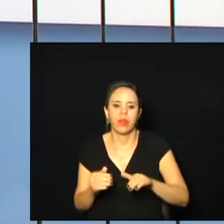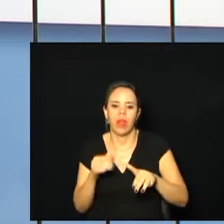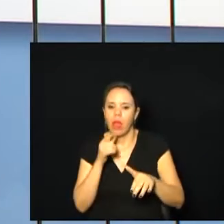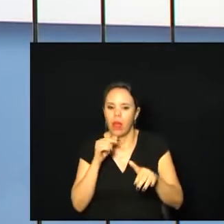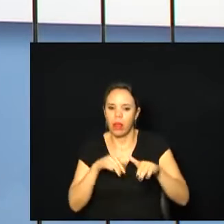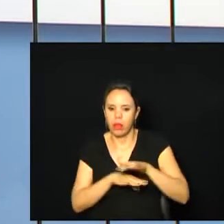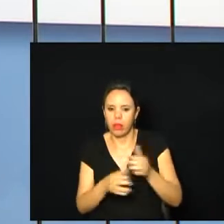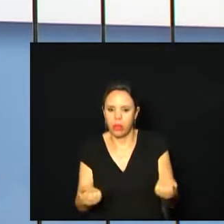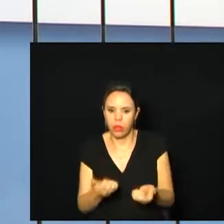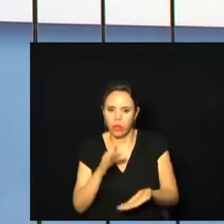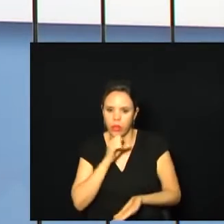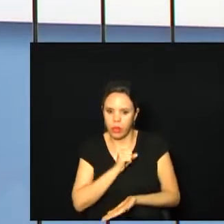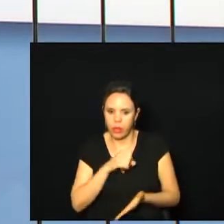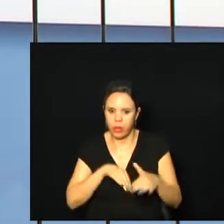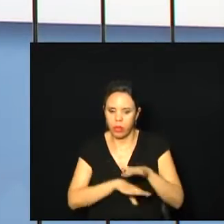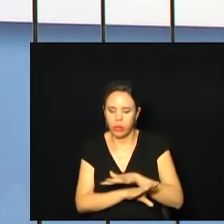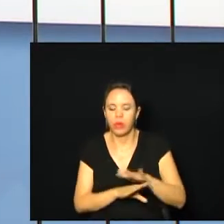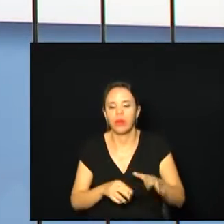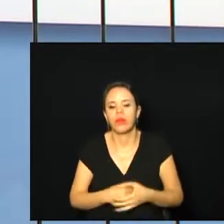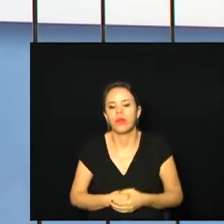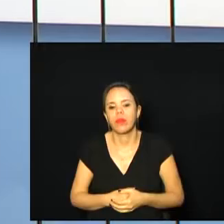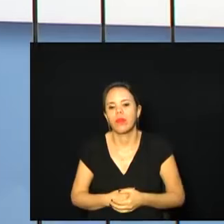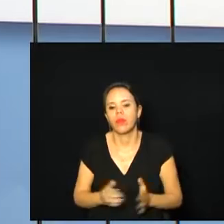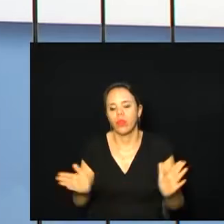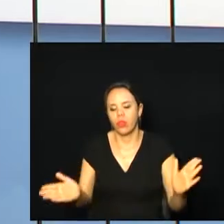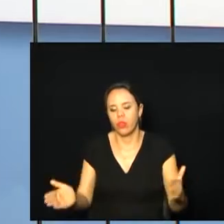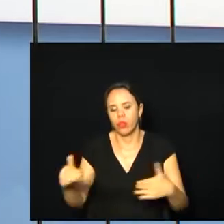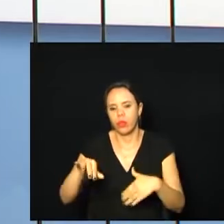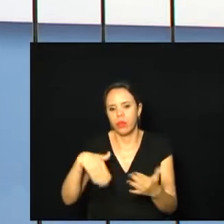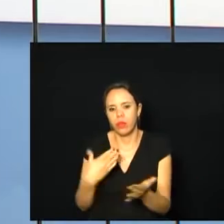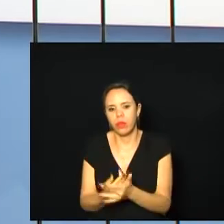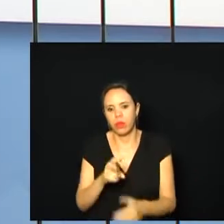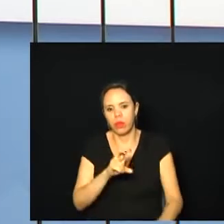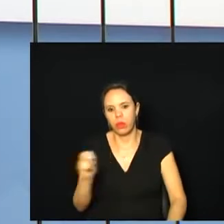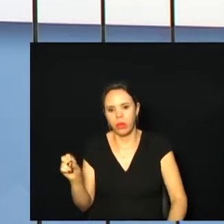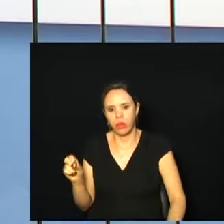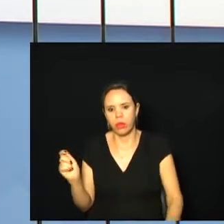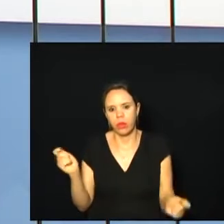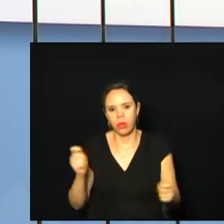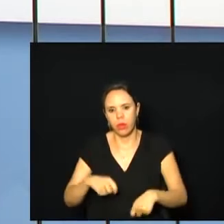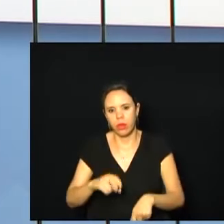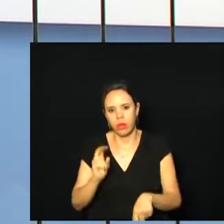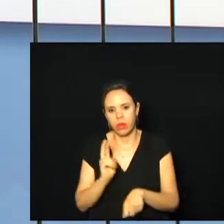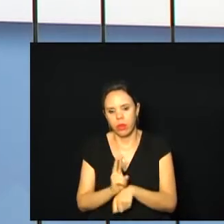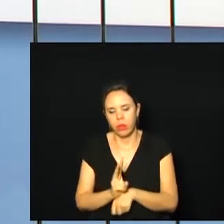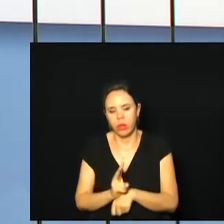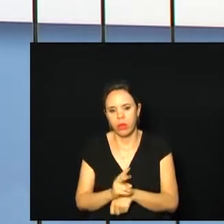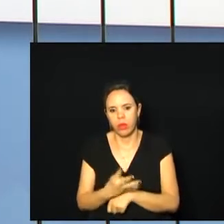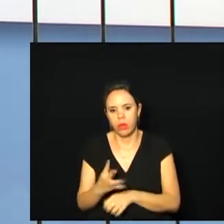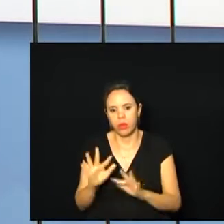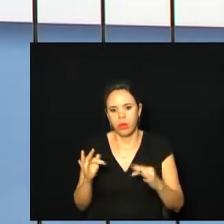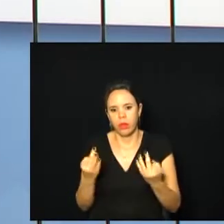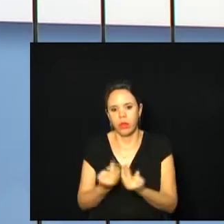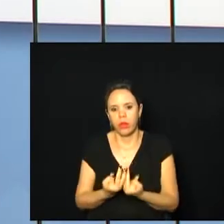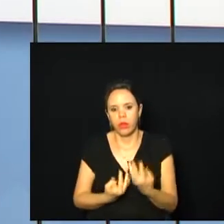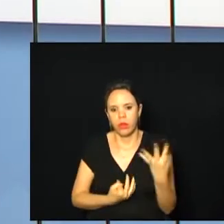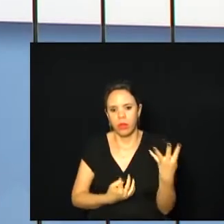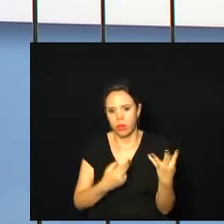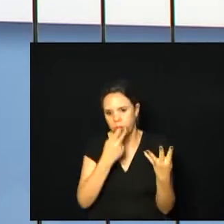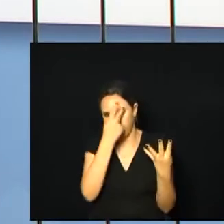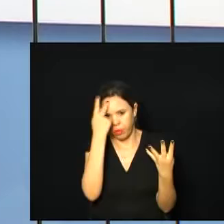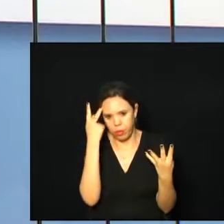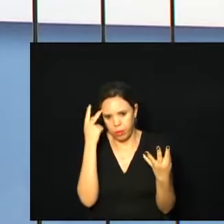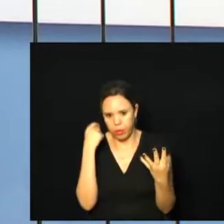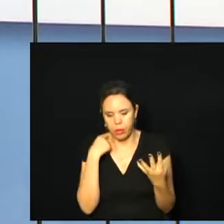água neste sábado. Lembrando que uma caixa d'água de até 500 litros, ela abastece uma família de até